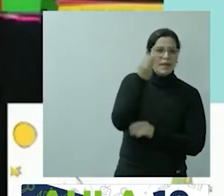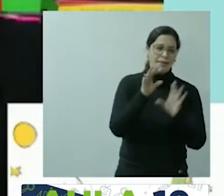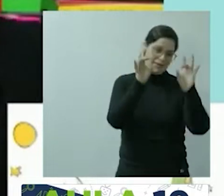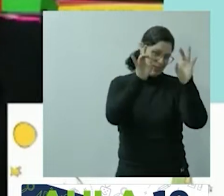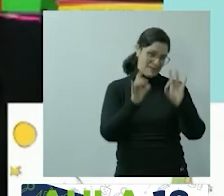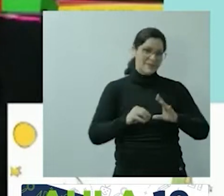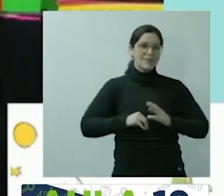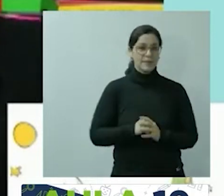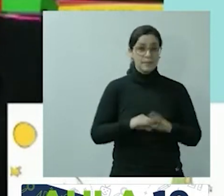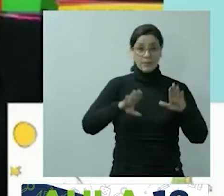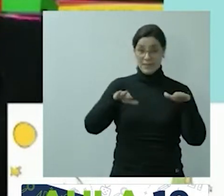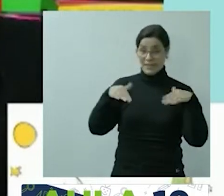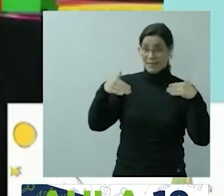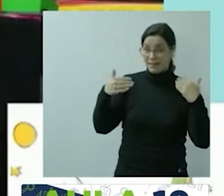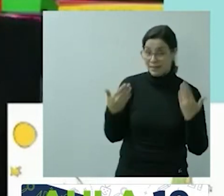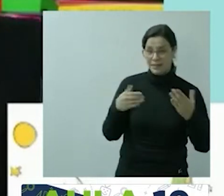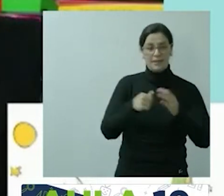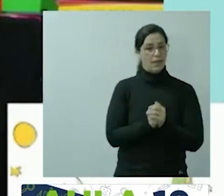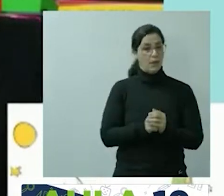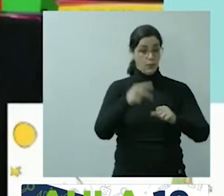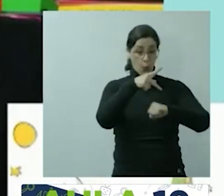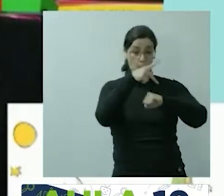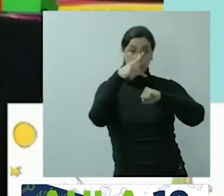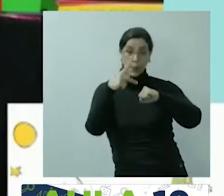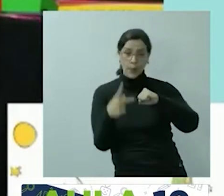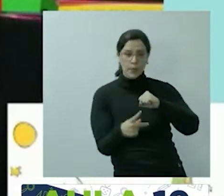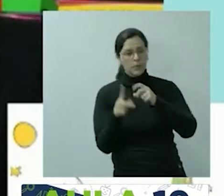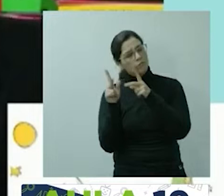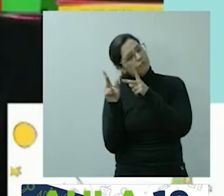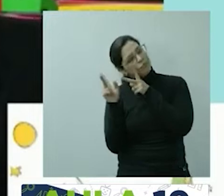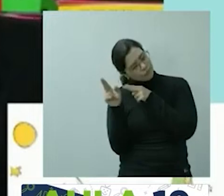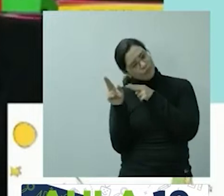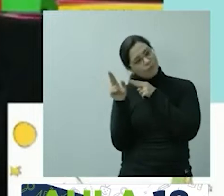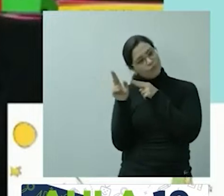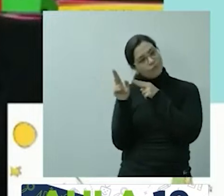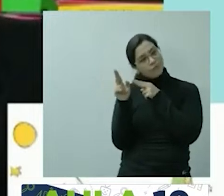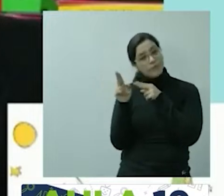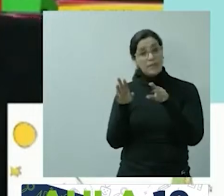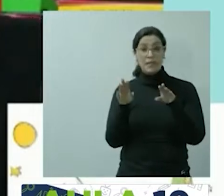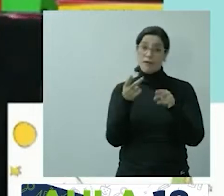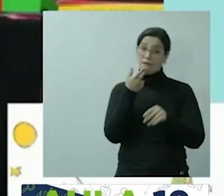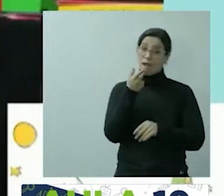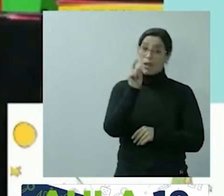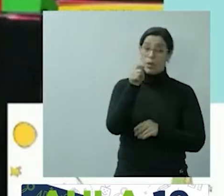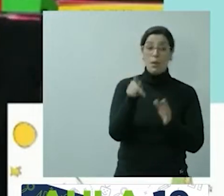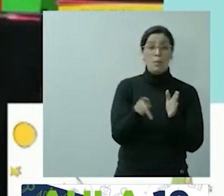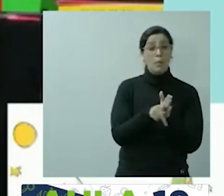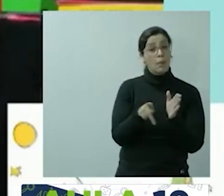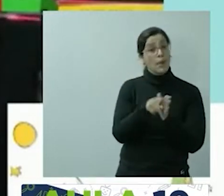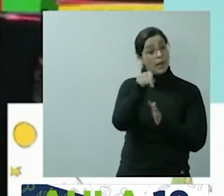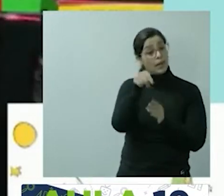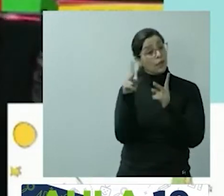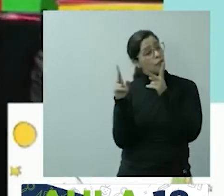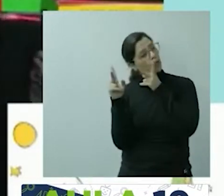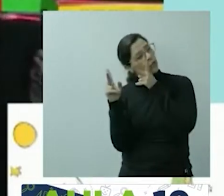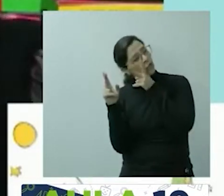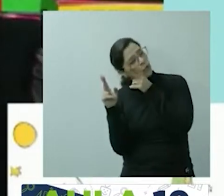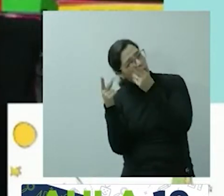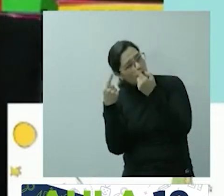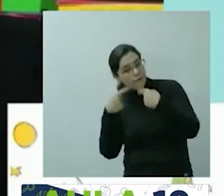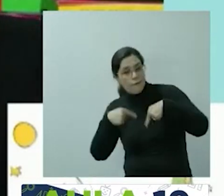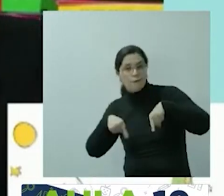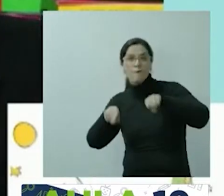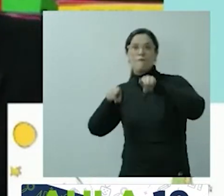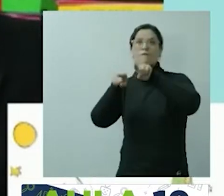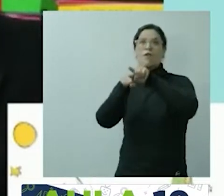especial. Então, o pequeno príncipe adormeceu. Dizem que ele adormeceu e voltou